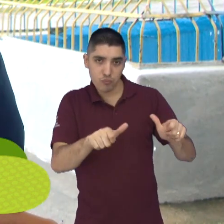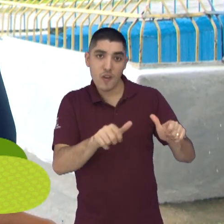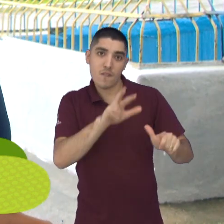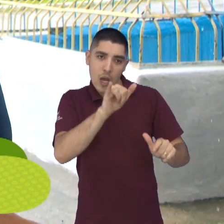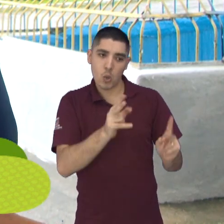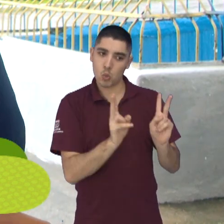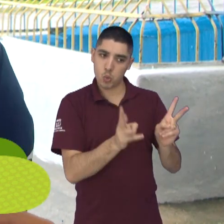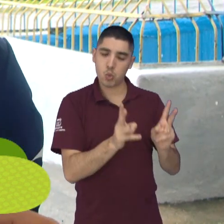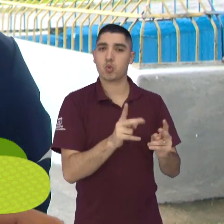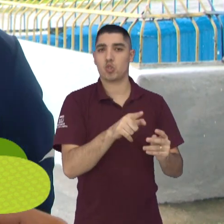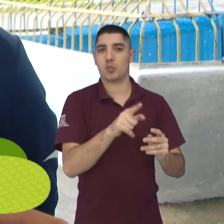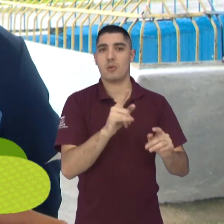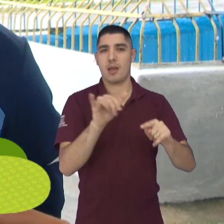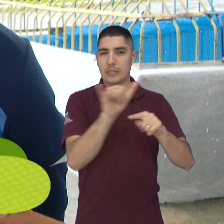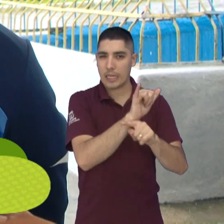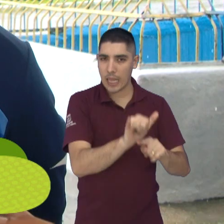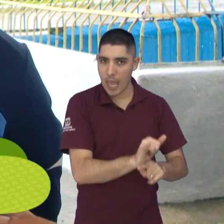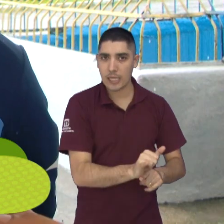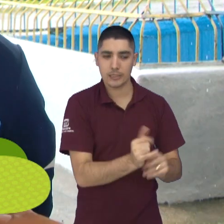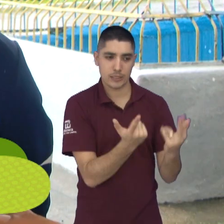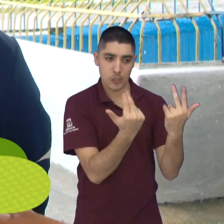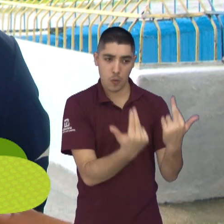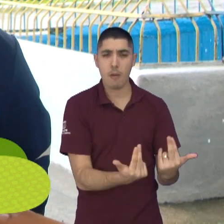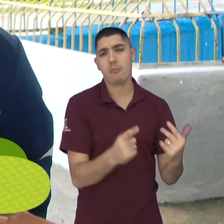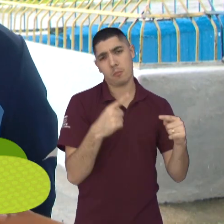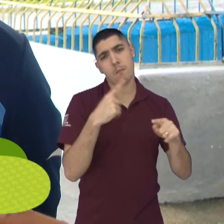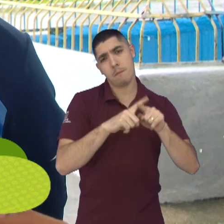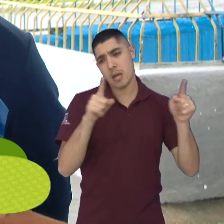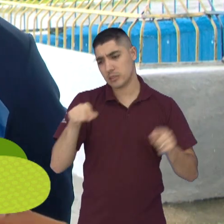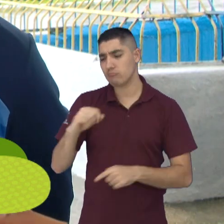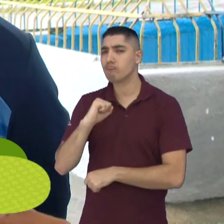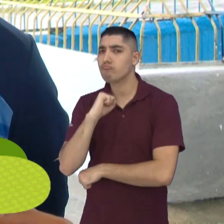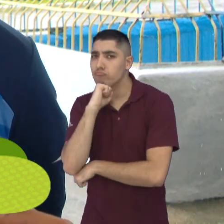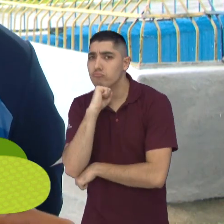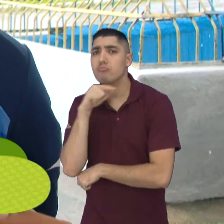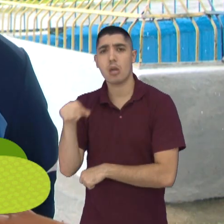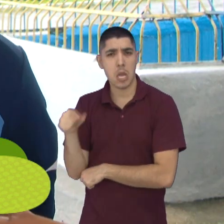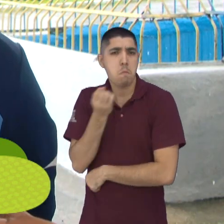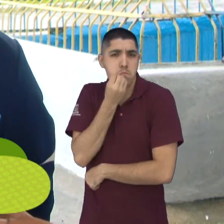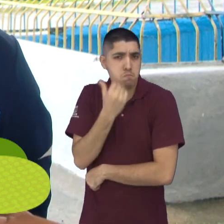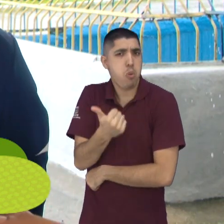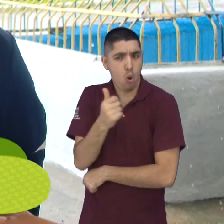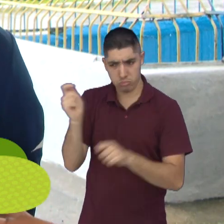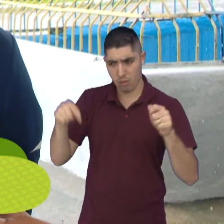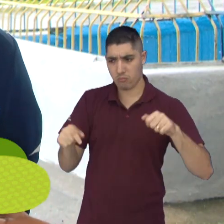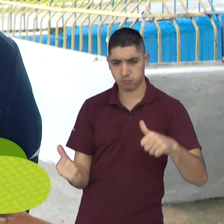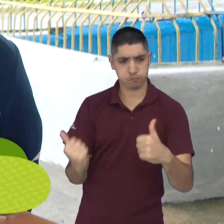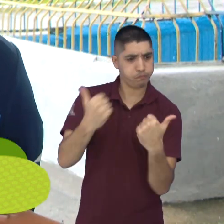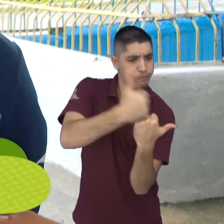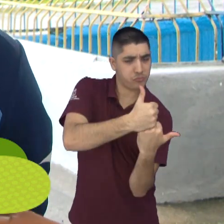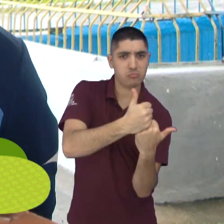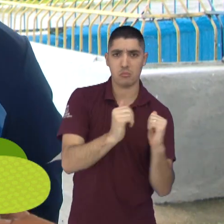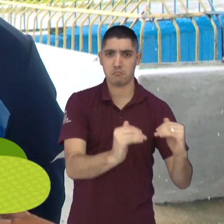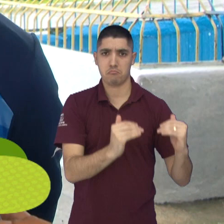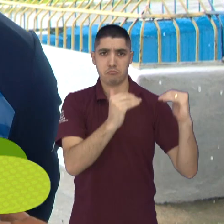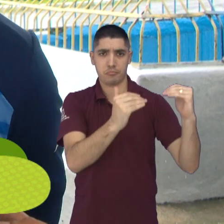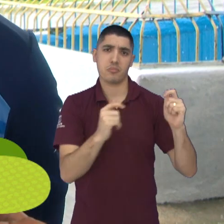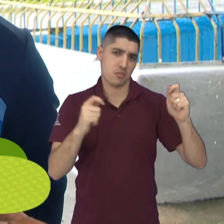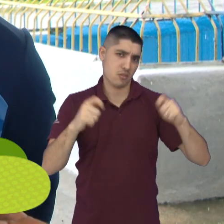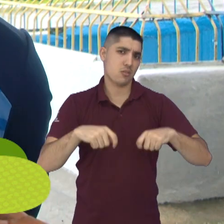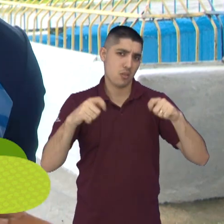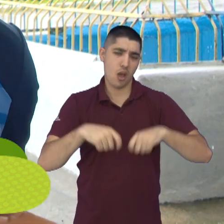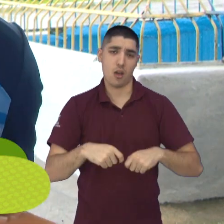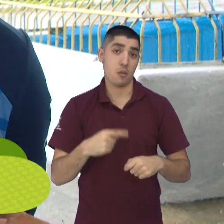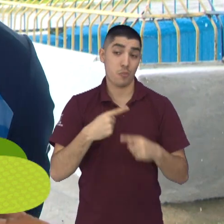Quando precisar trocar, nós temos grandes jogadores também que podem vir a ser titular. Nós temos grandes jogadores aí que realmente têm